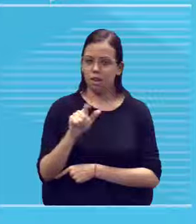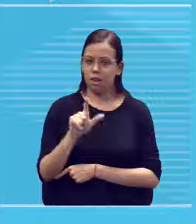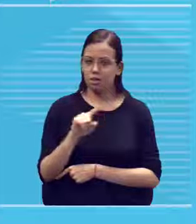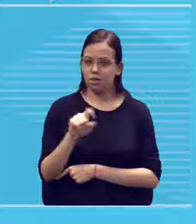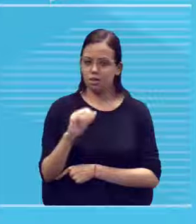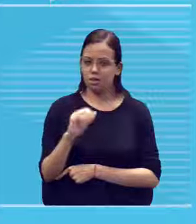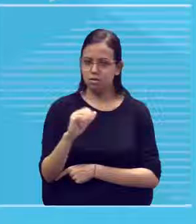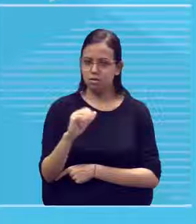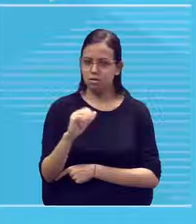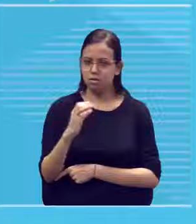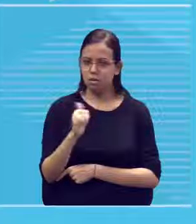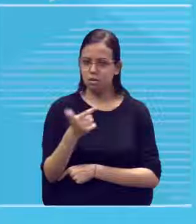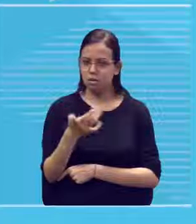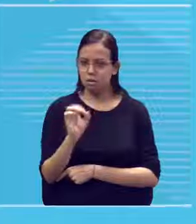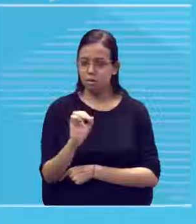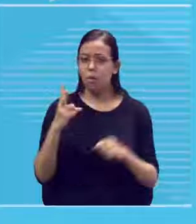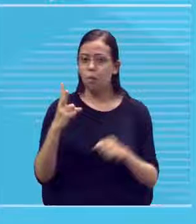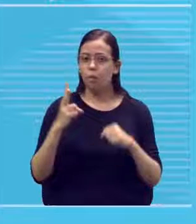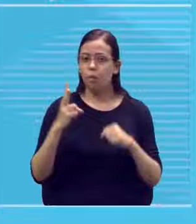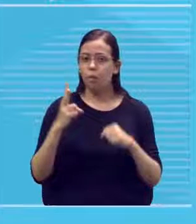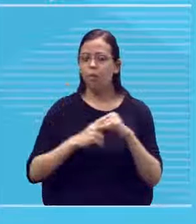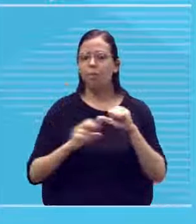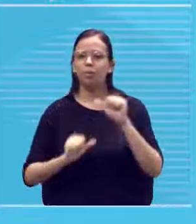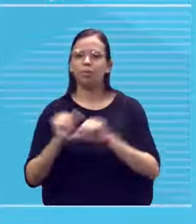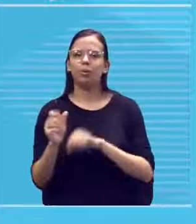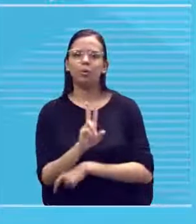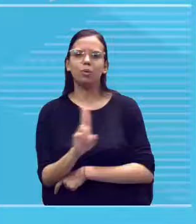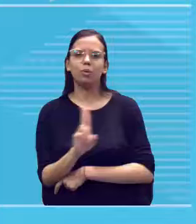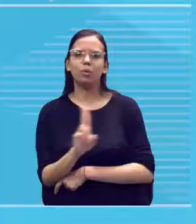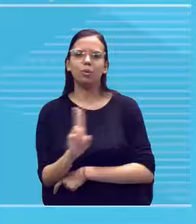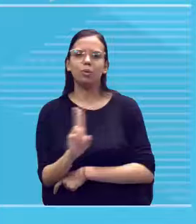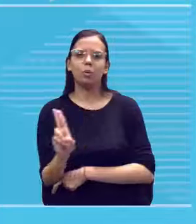se você transformou um verbo em um nome